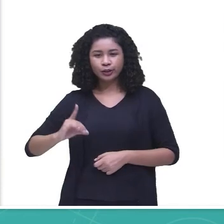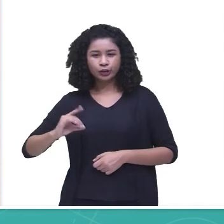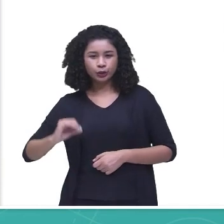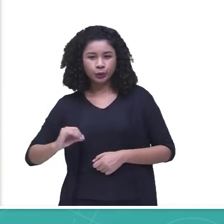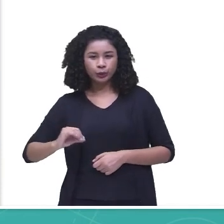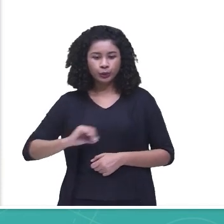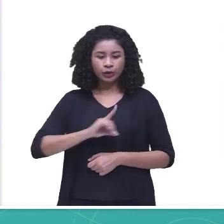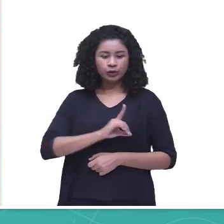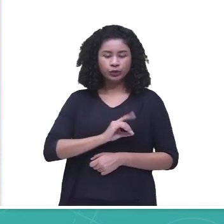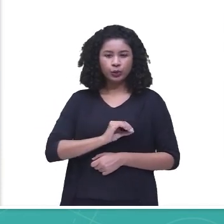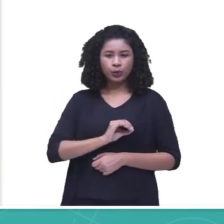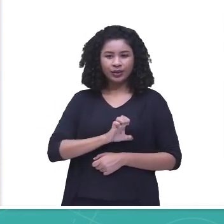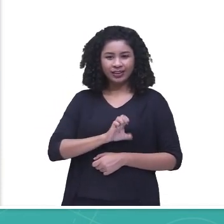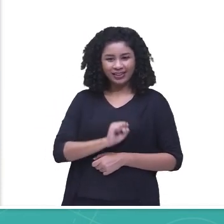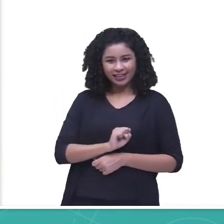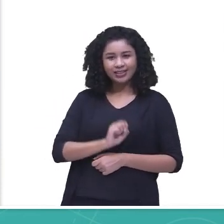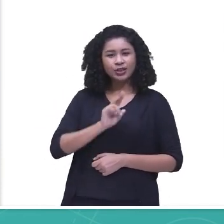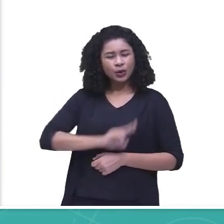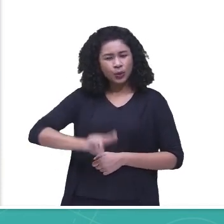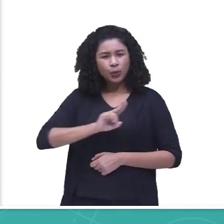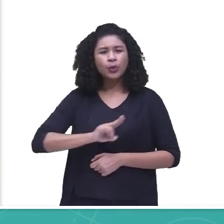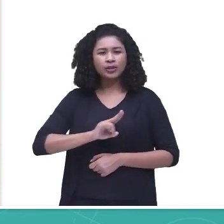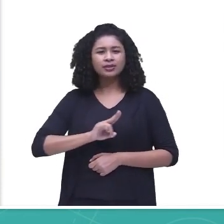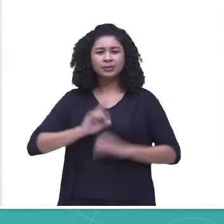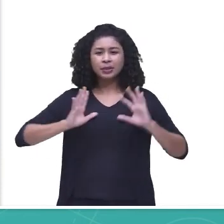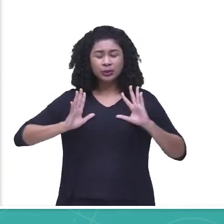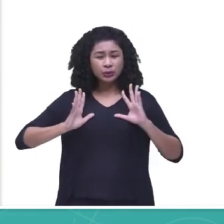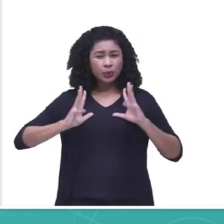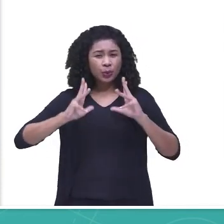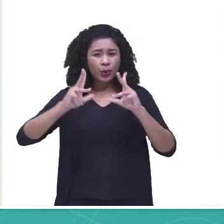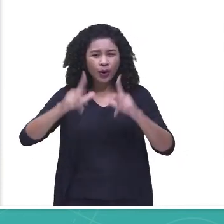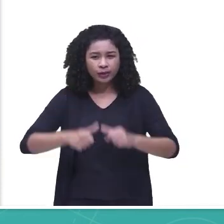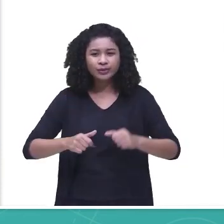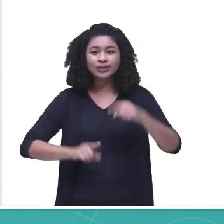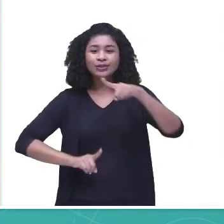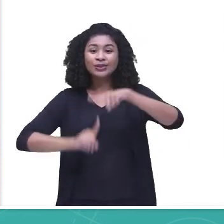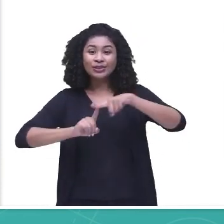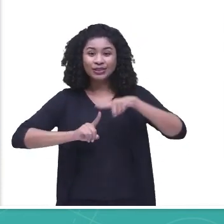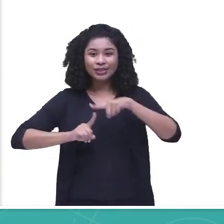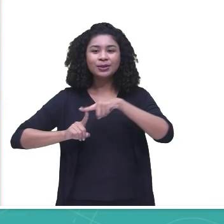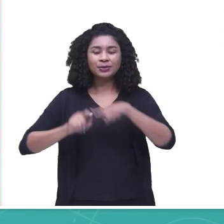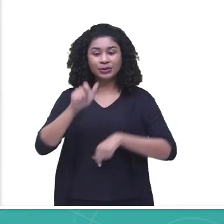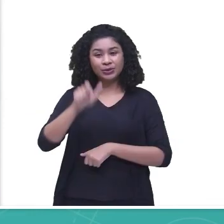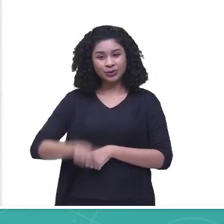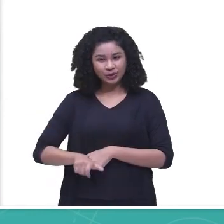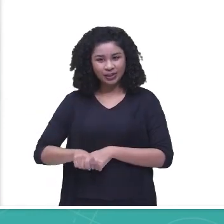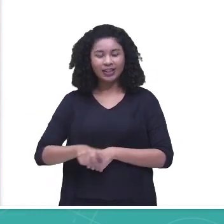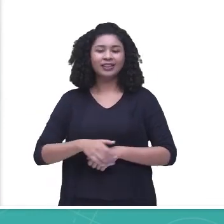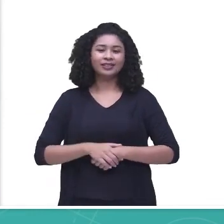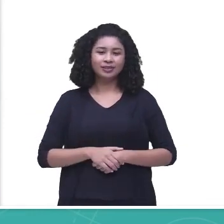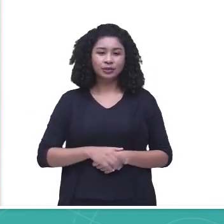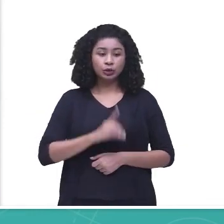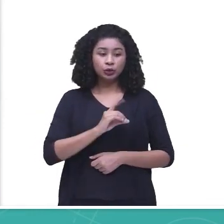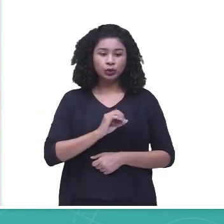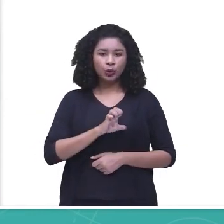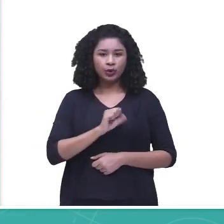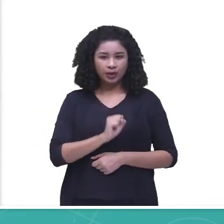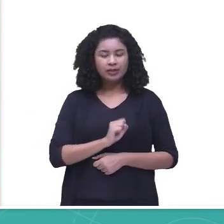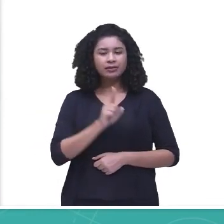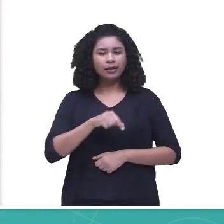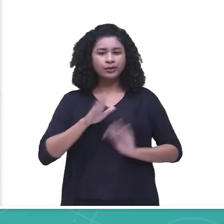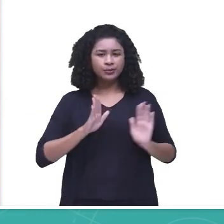aí para todos os tipos de sujeito e o does vai iniciar as perguntas quando o sujeito for he, she, it ou uma palavra